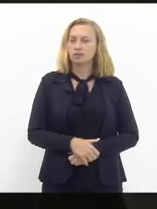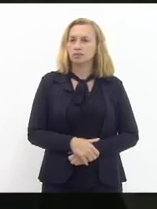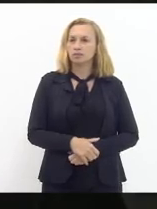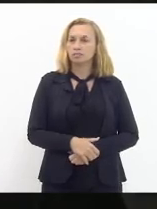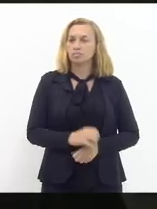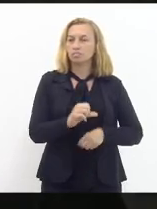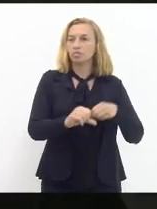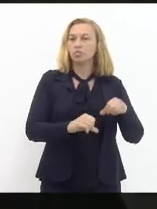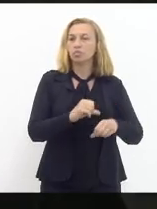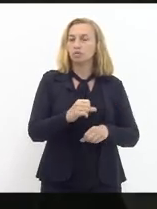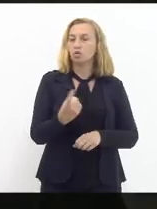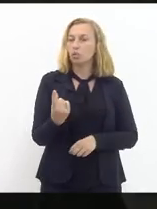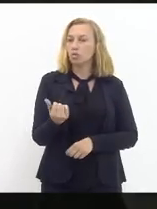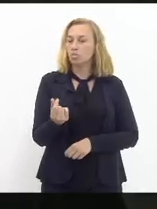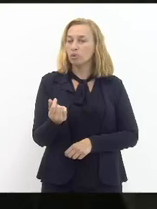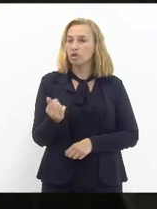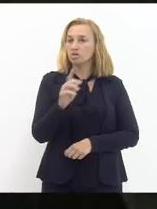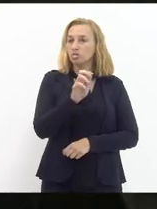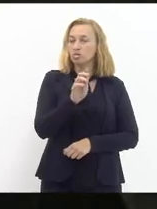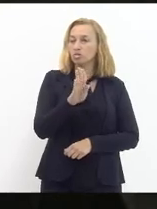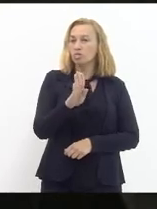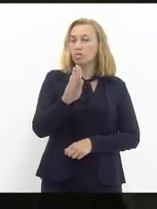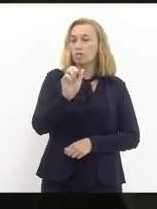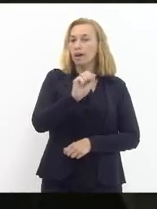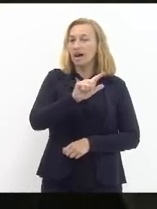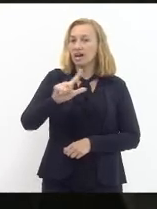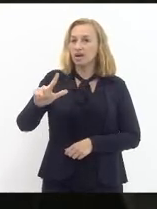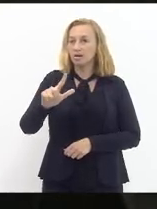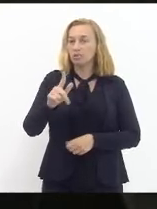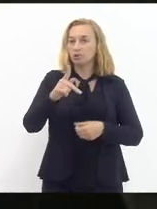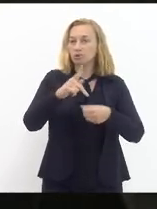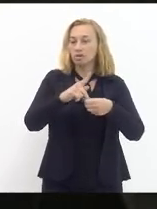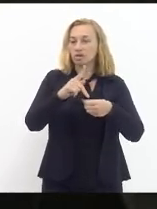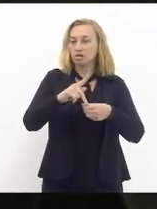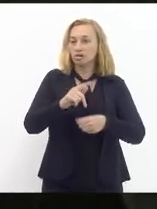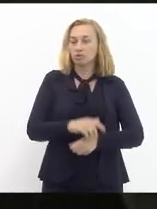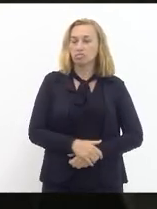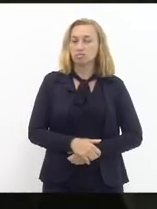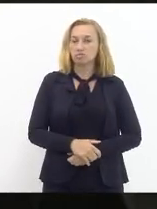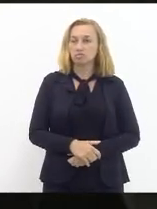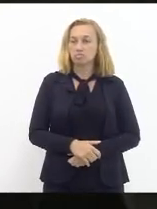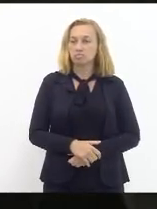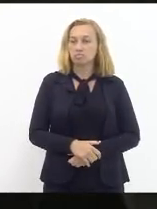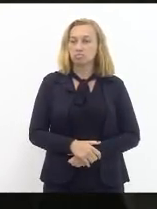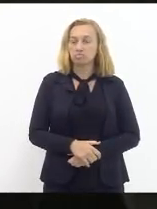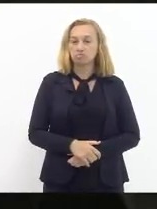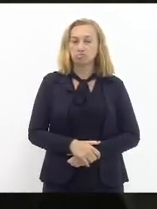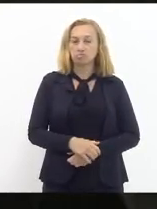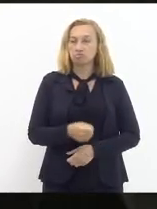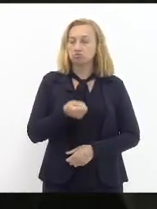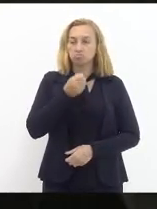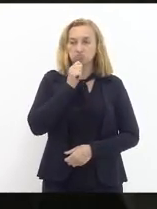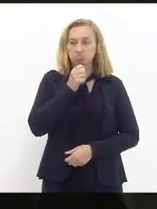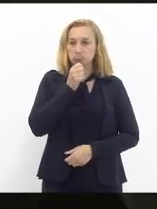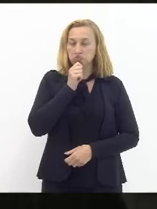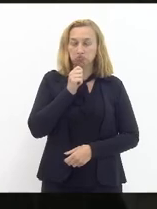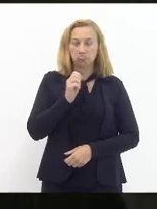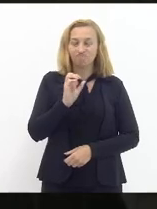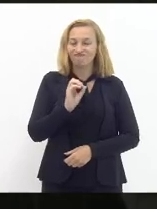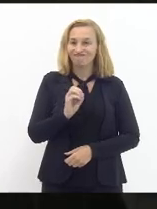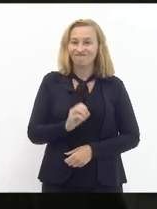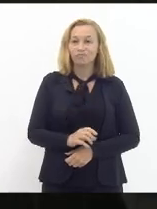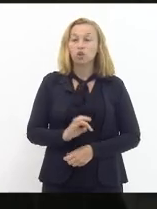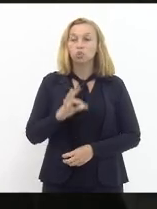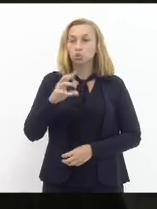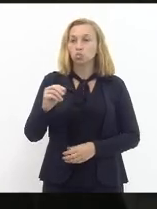de petróleo, 100 dólares, nem tampouco tudo aquilo que